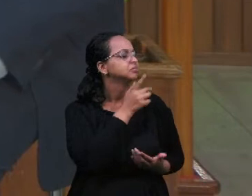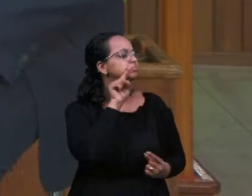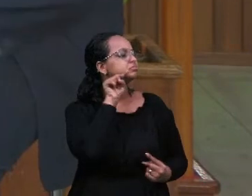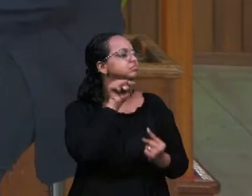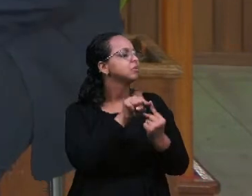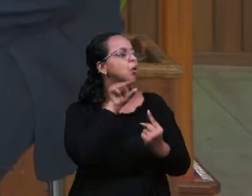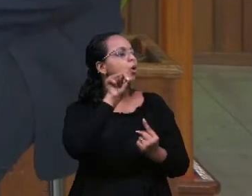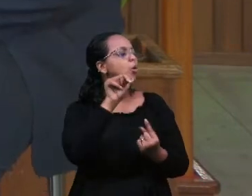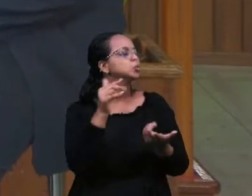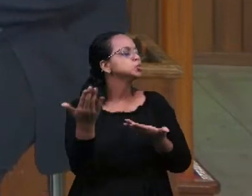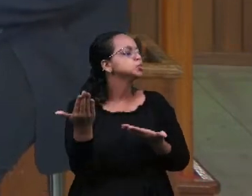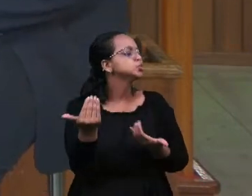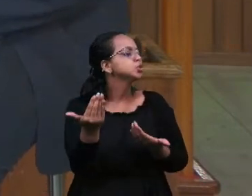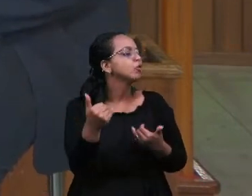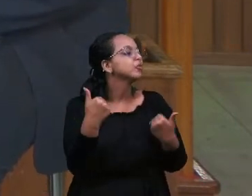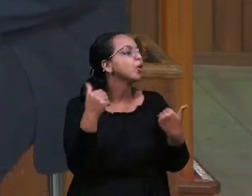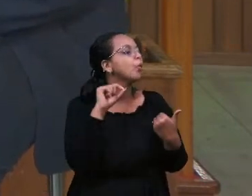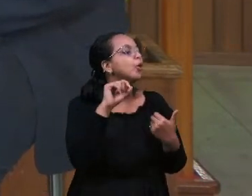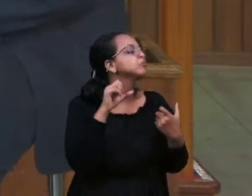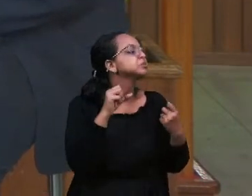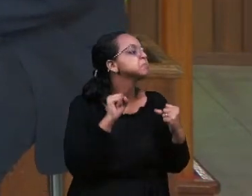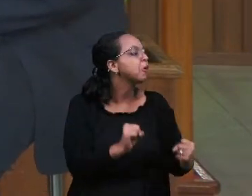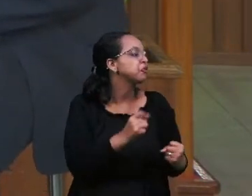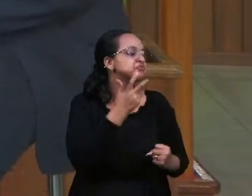nesta obra, que palavra você teria?